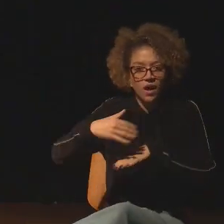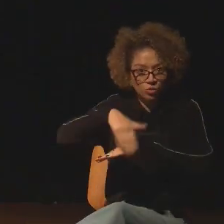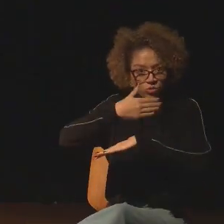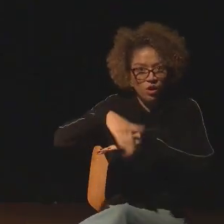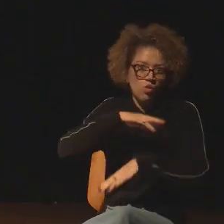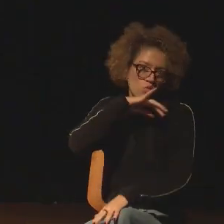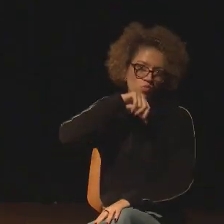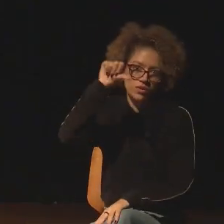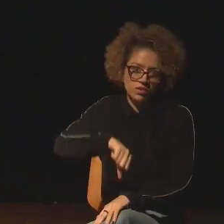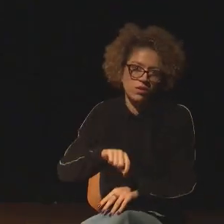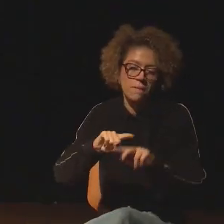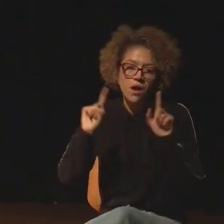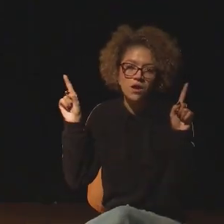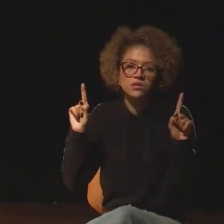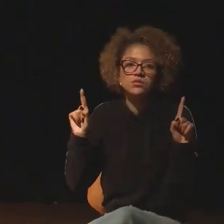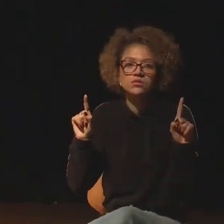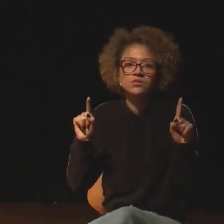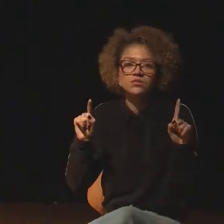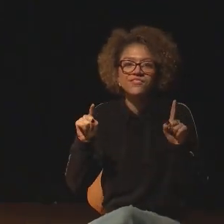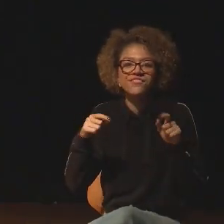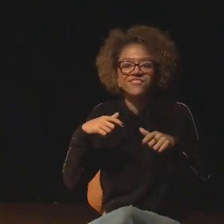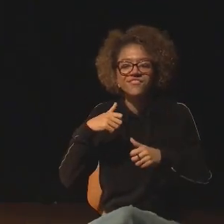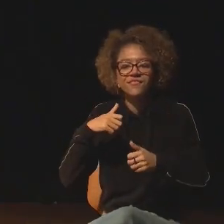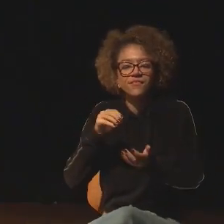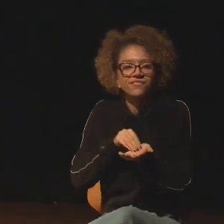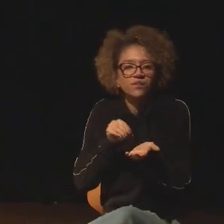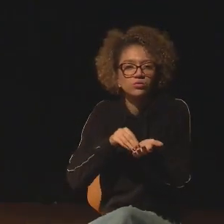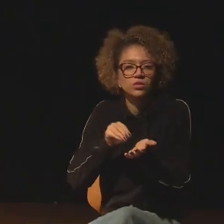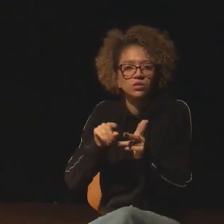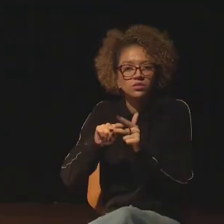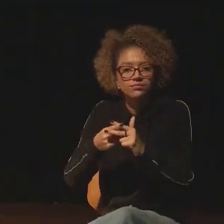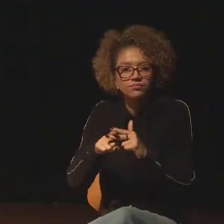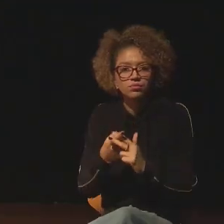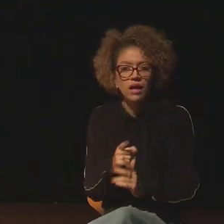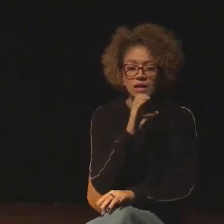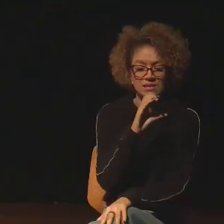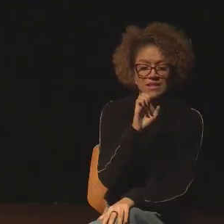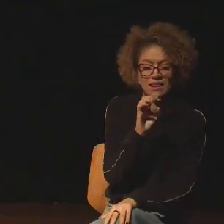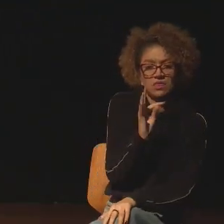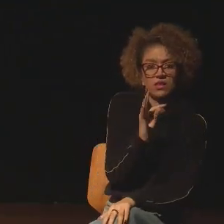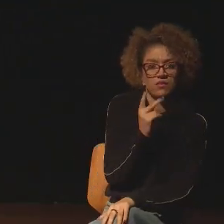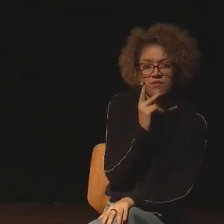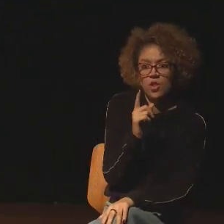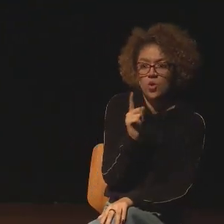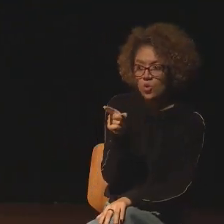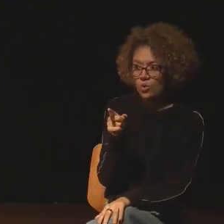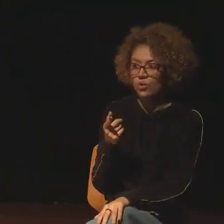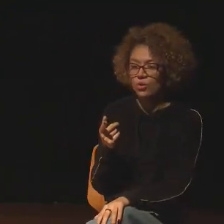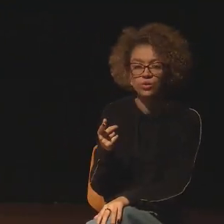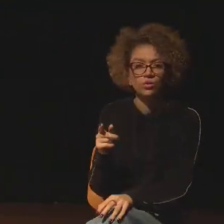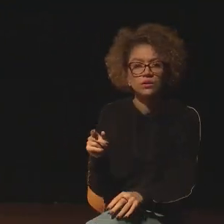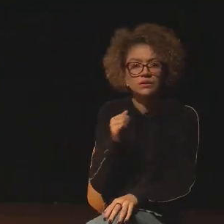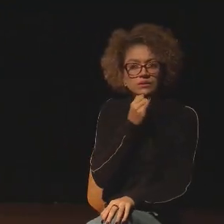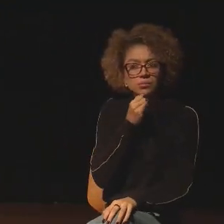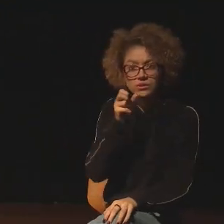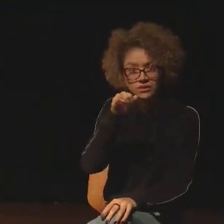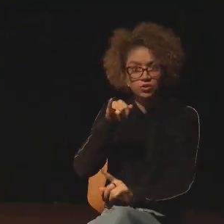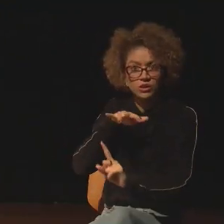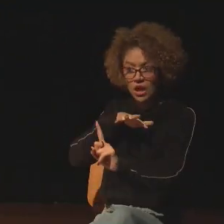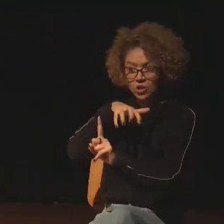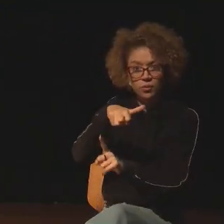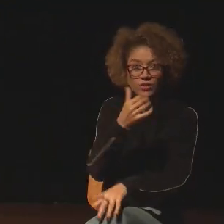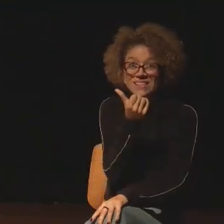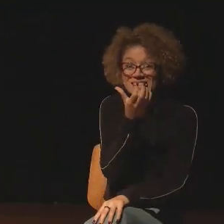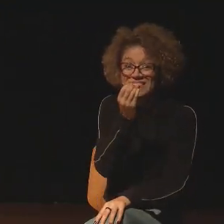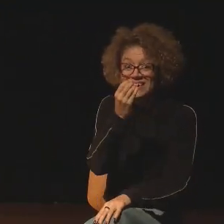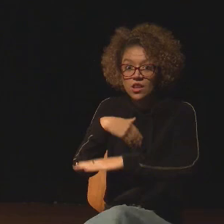A velocidade dos carros continua elevada. A CET não apareceu aqui para falar que vai reduzir. Se você é atropelado a 60 km por